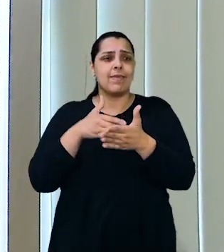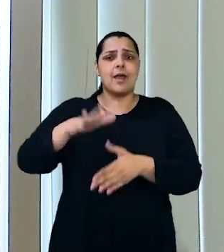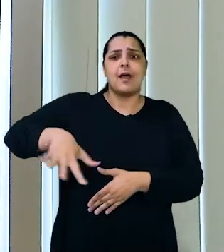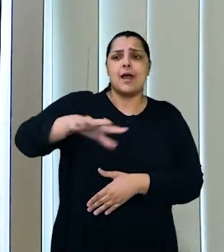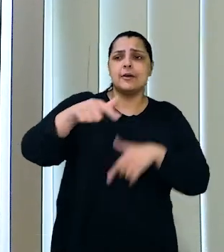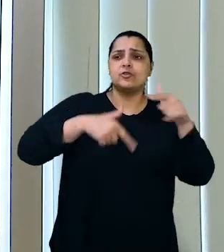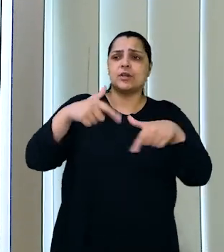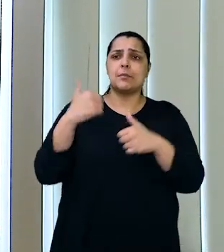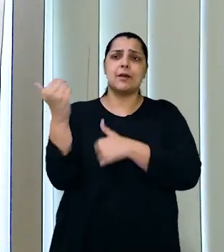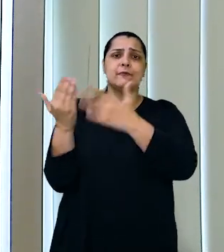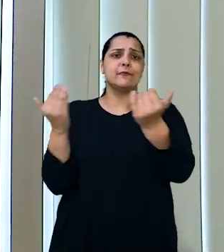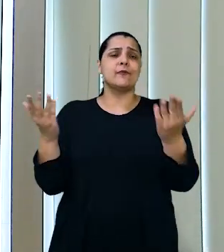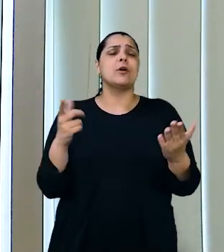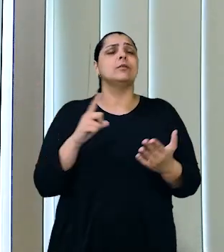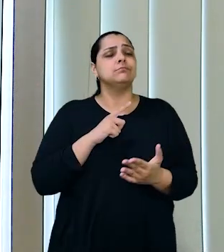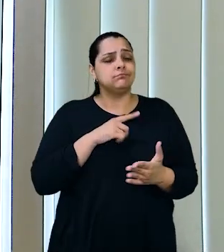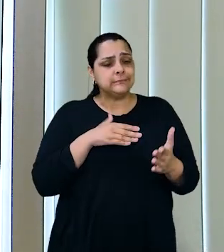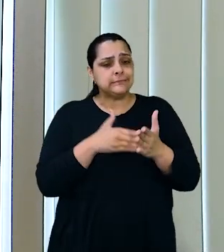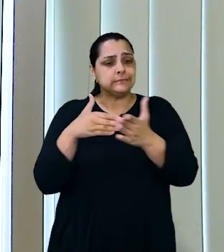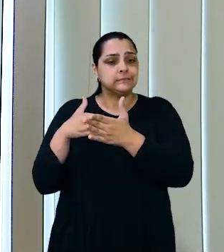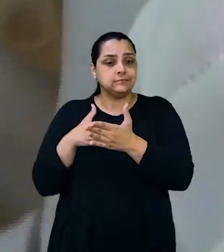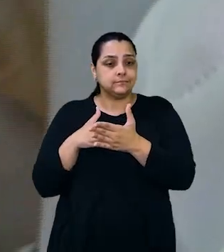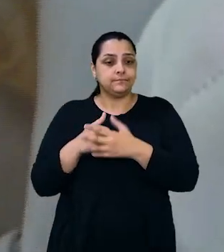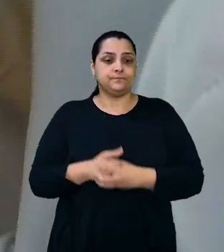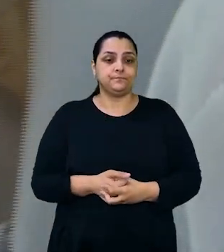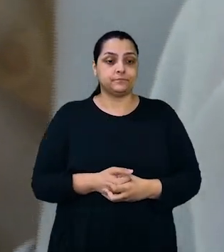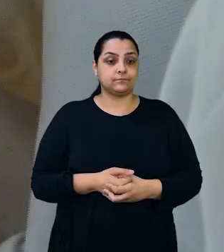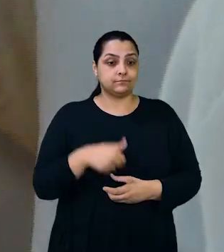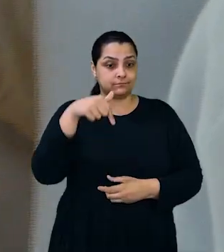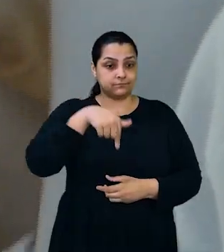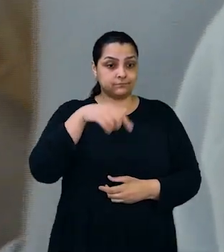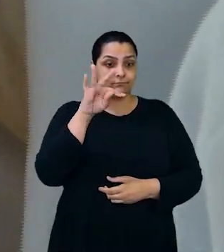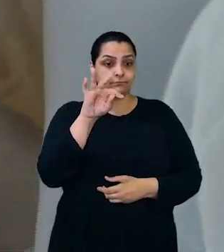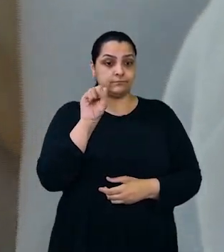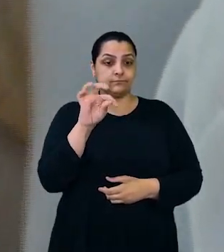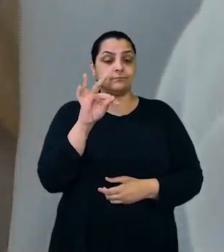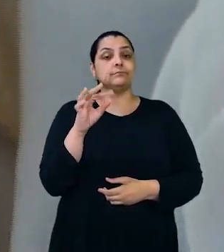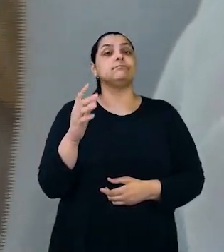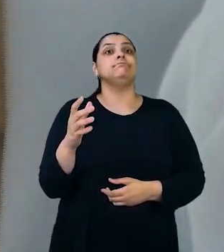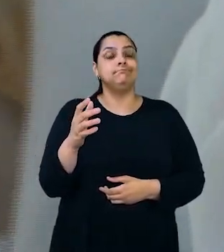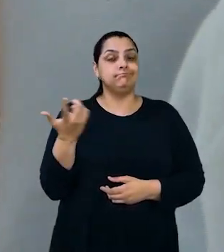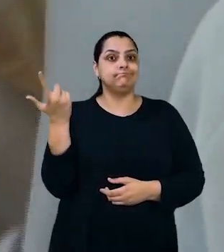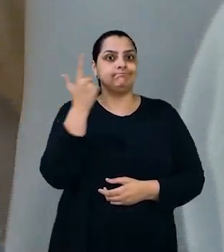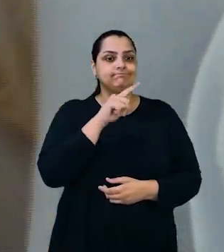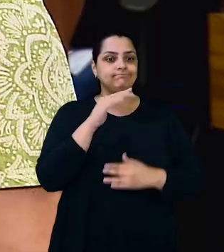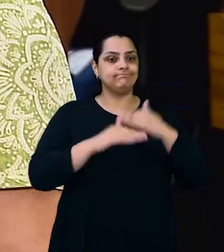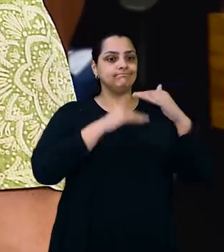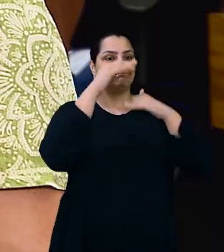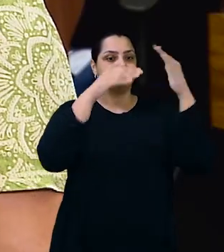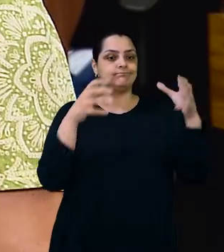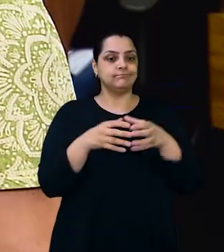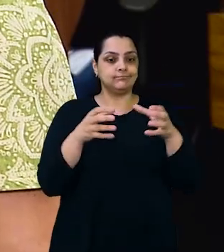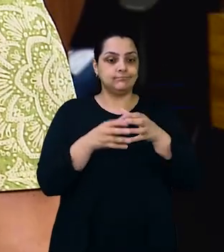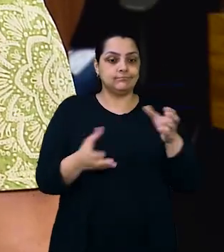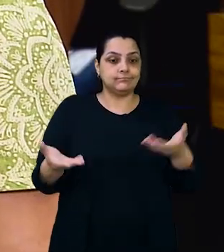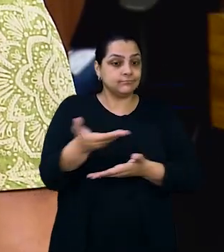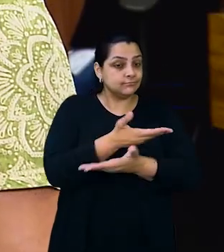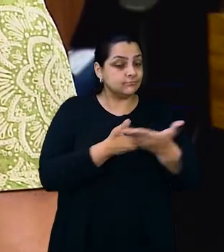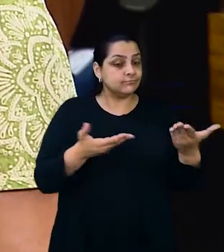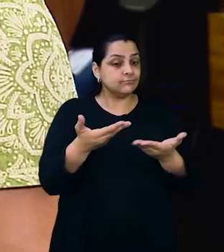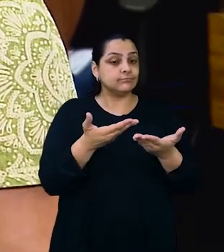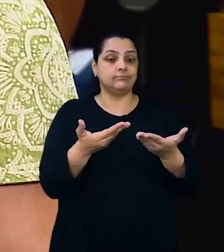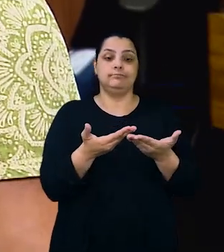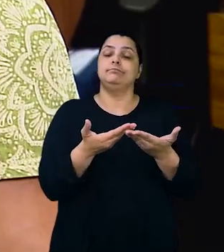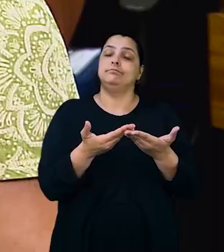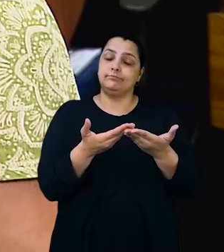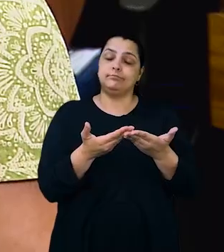de trabalho. Esses profissionais ganham com isso, o TST também ganha, porque as equipes onde eles estão